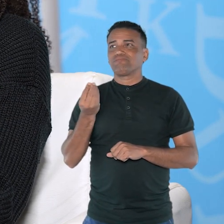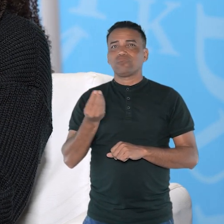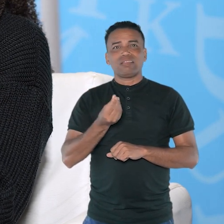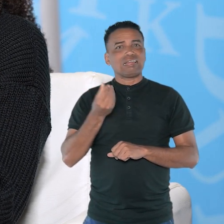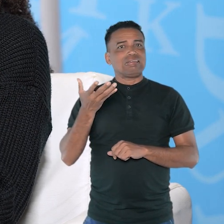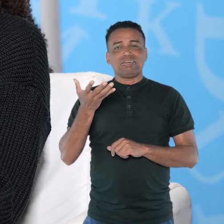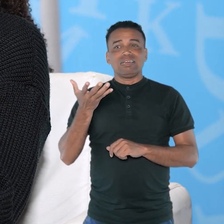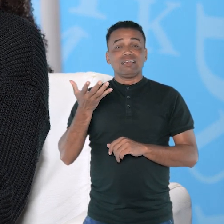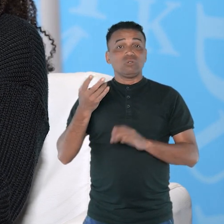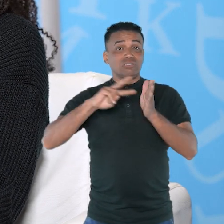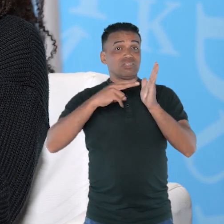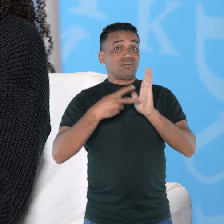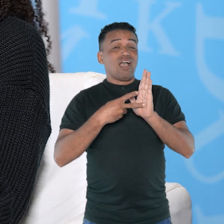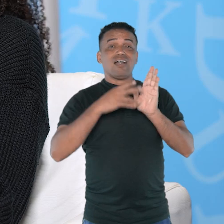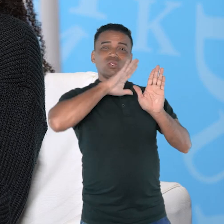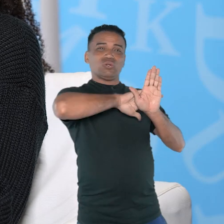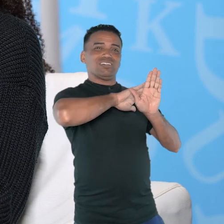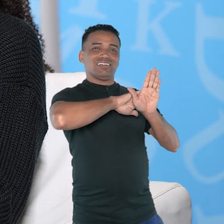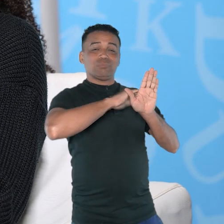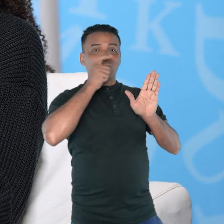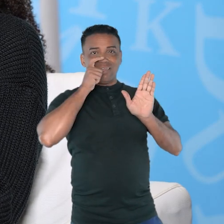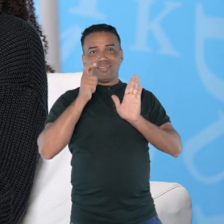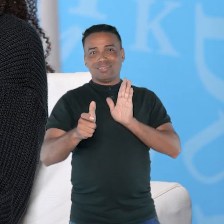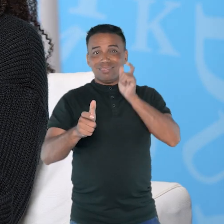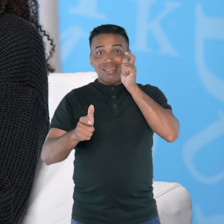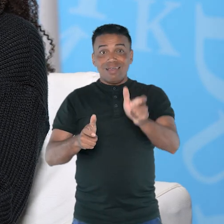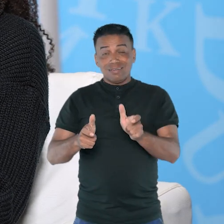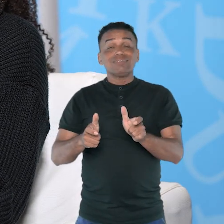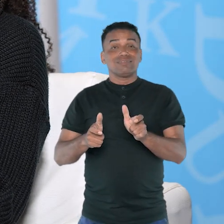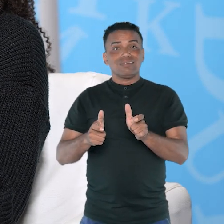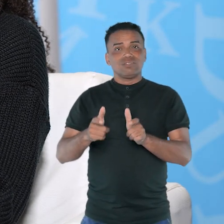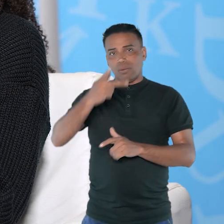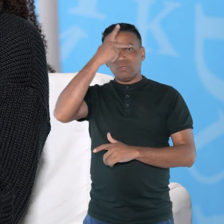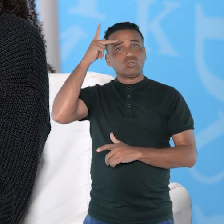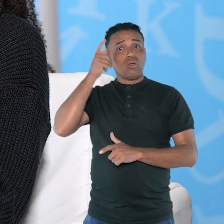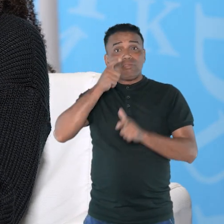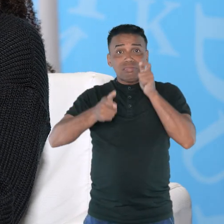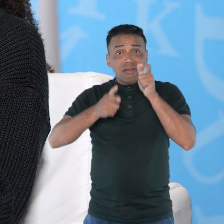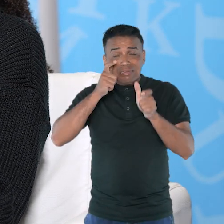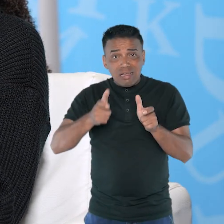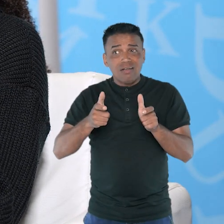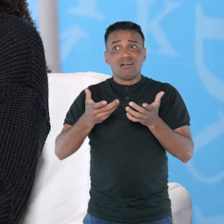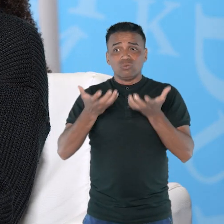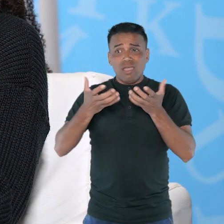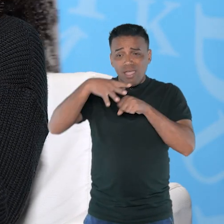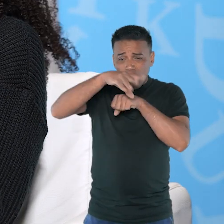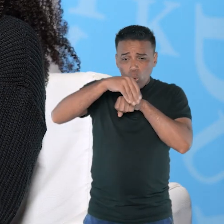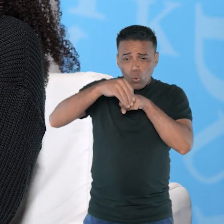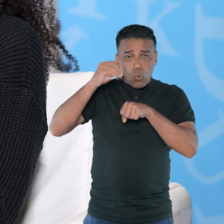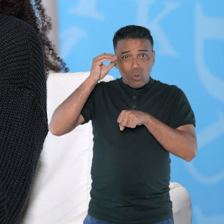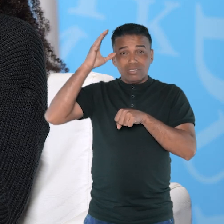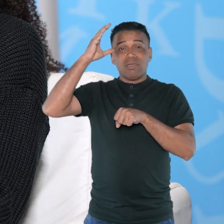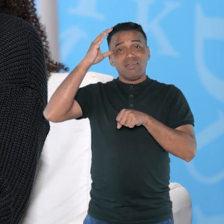um sentido por trás de você, porque você se interessa. Então, acho que hoje ser interessado e ser uma pessoa que busca o conhecimento ainda é